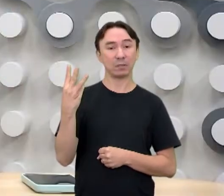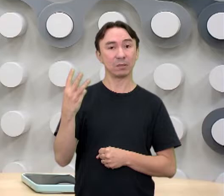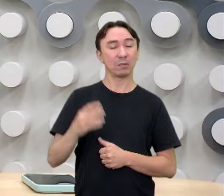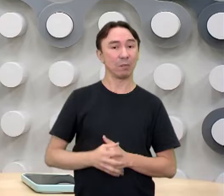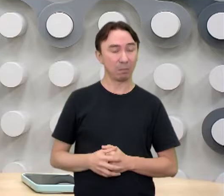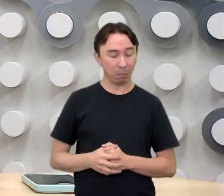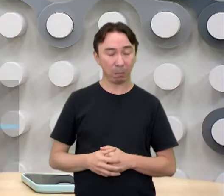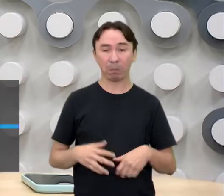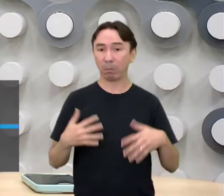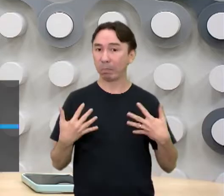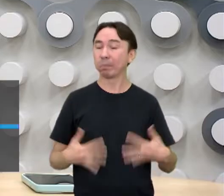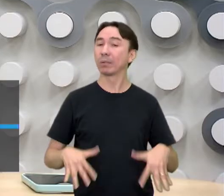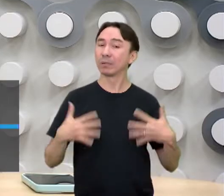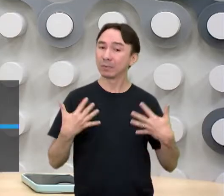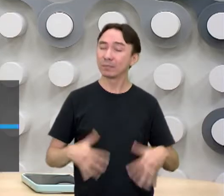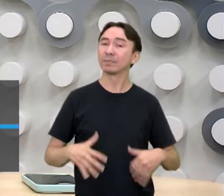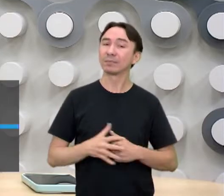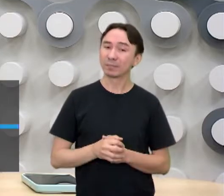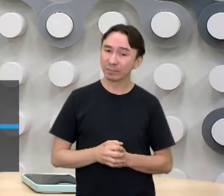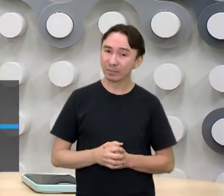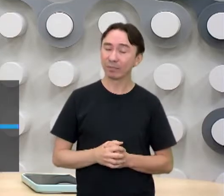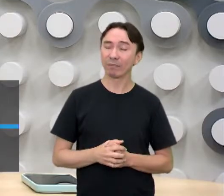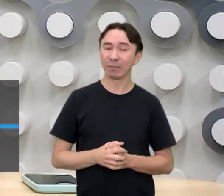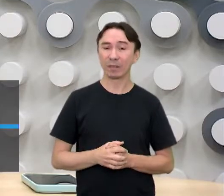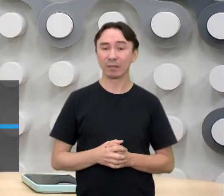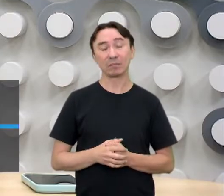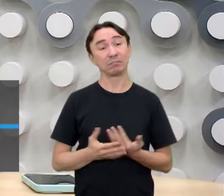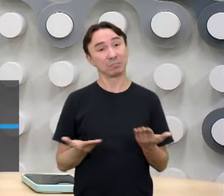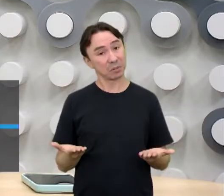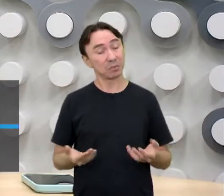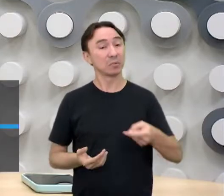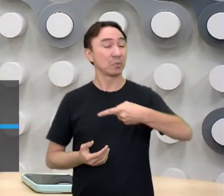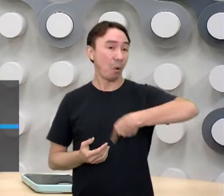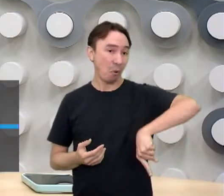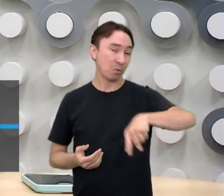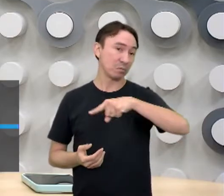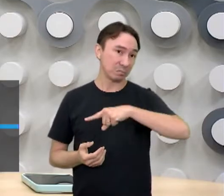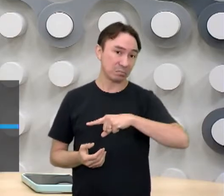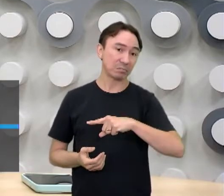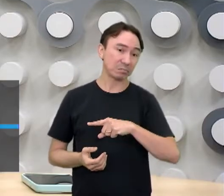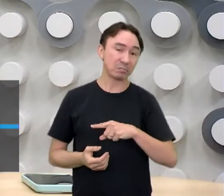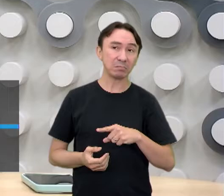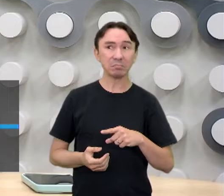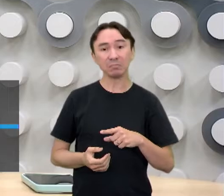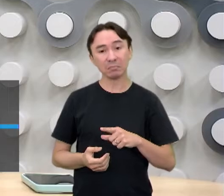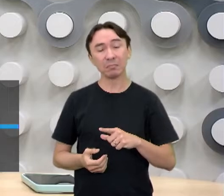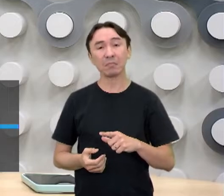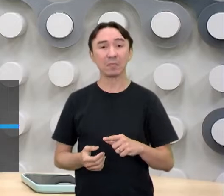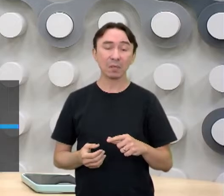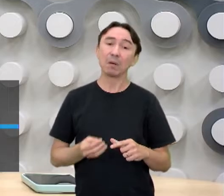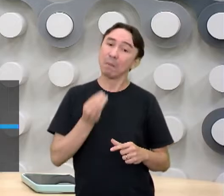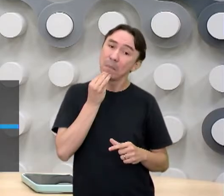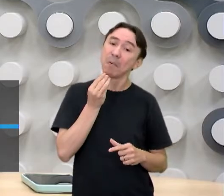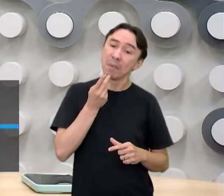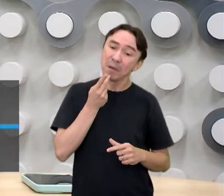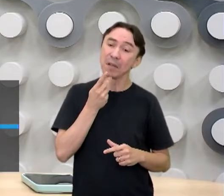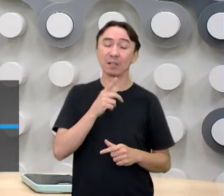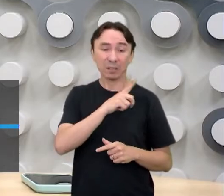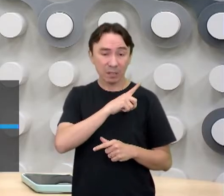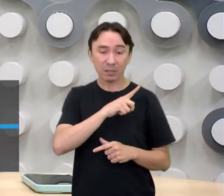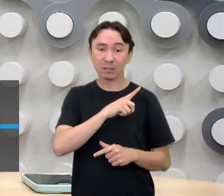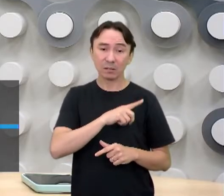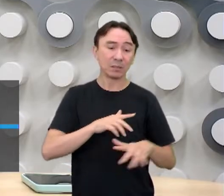E é isso aí. Então, a gente tem a probabilidade, né, de ter terremotos aí constantemente, é diário isso